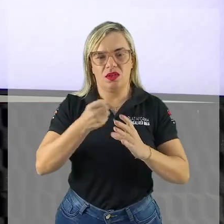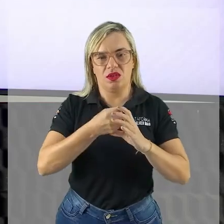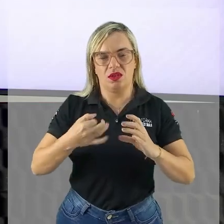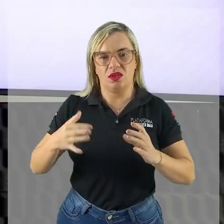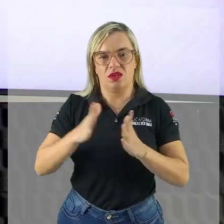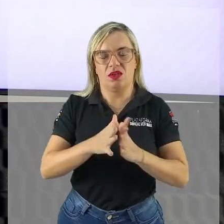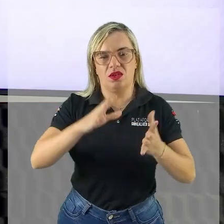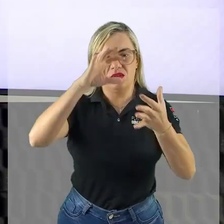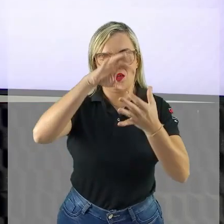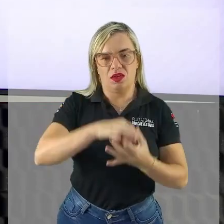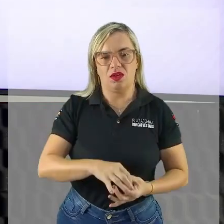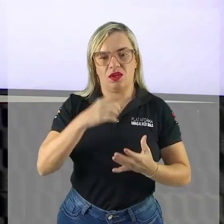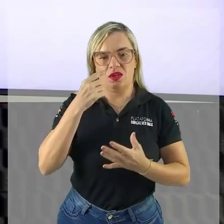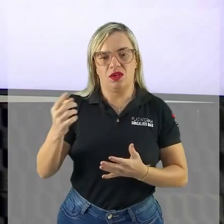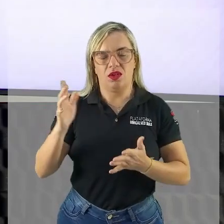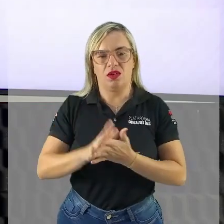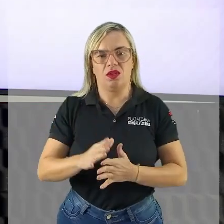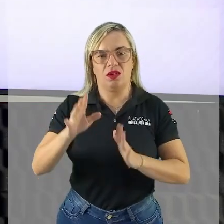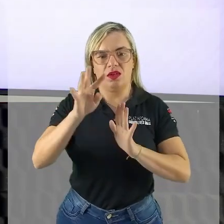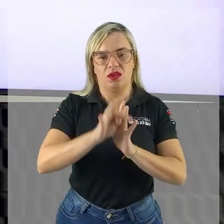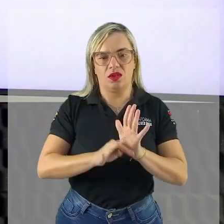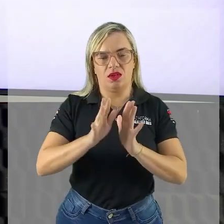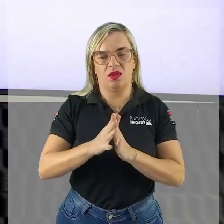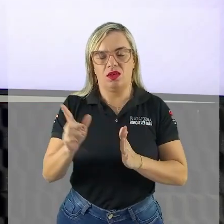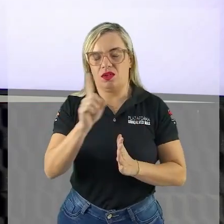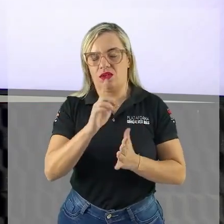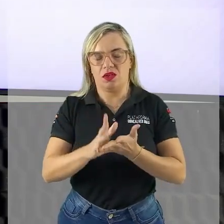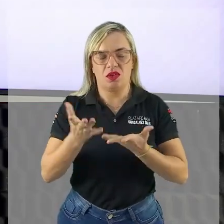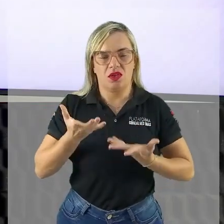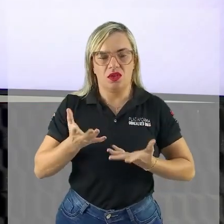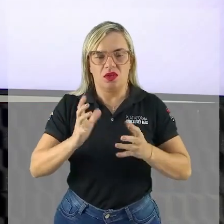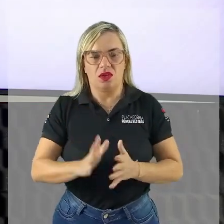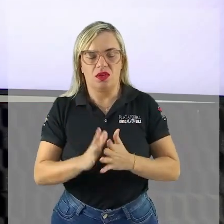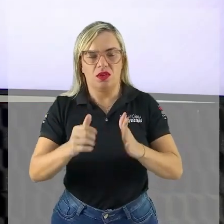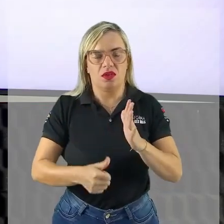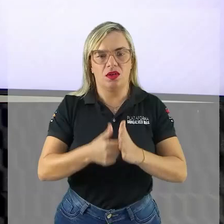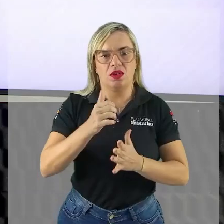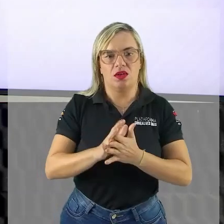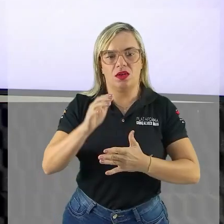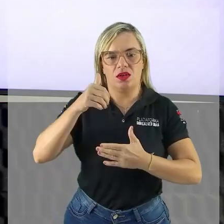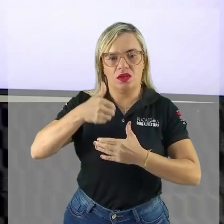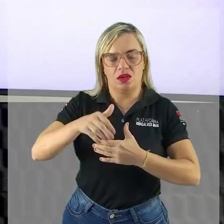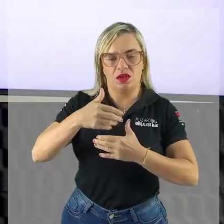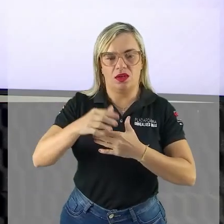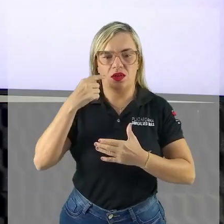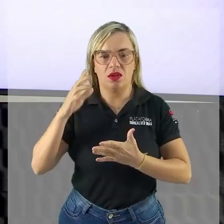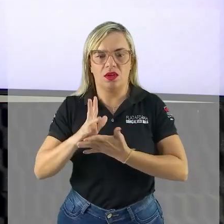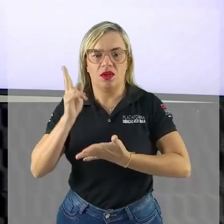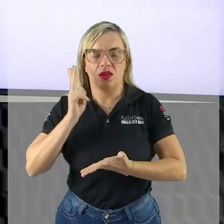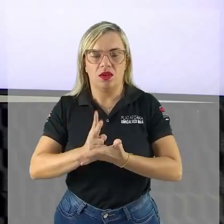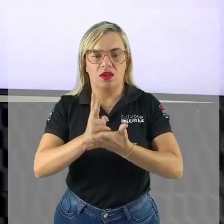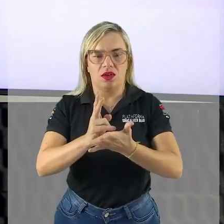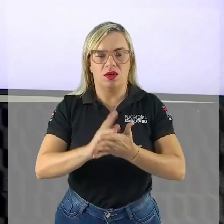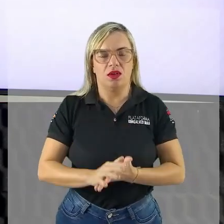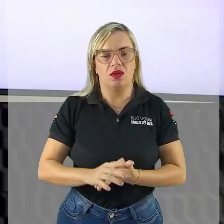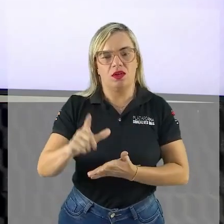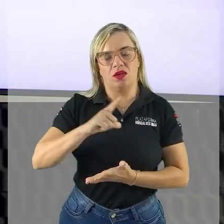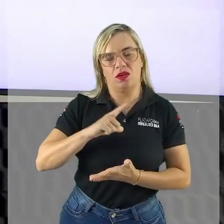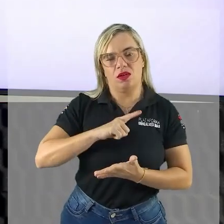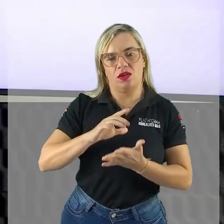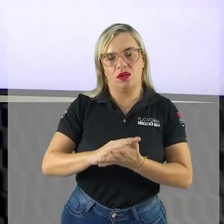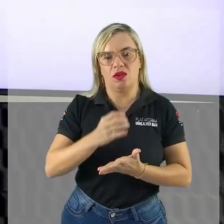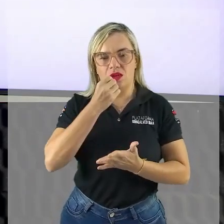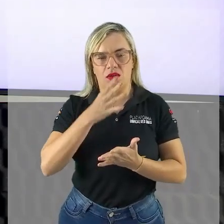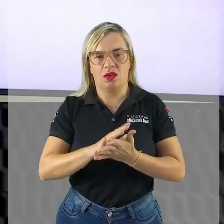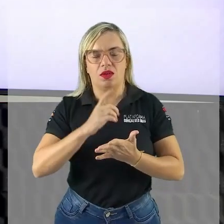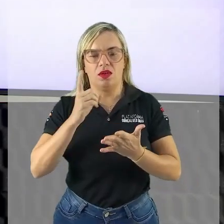a coerência do seu texto. E é isso que a gente não quer, tá? Então, a primeira dica de hoje é: sempre tenha em mãos um